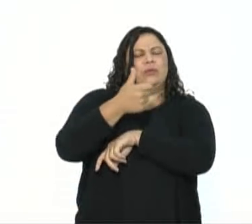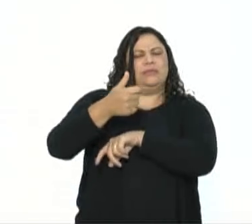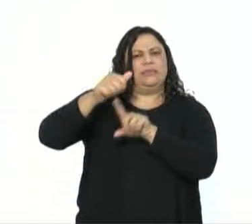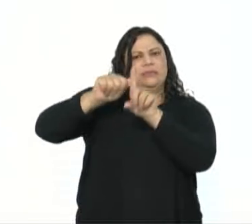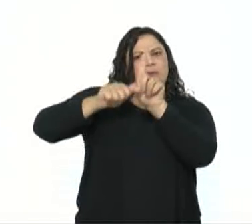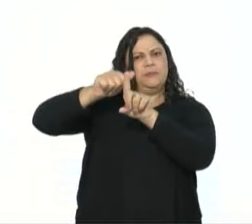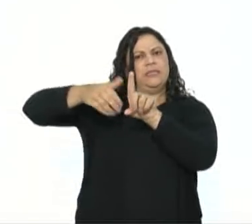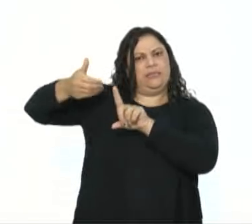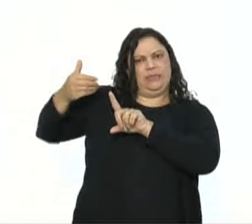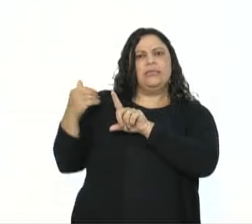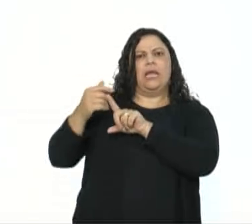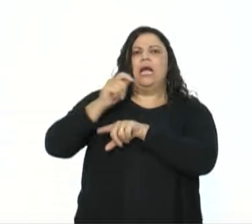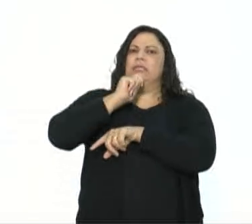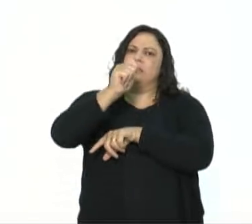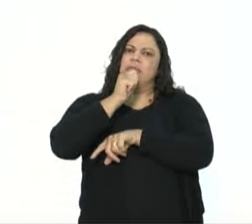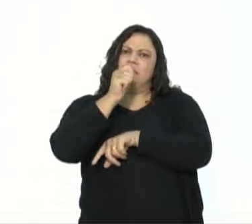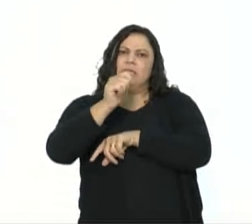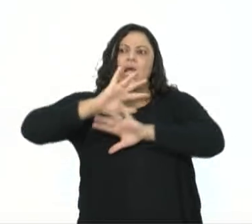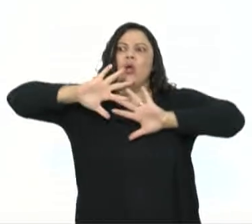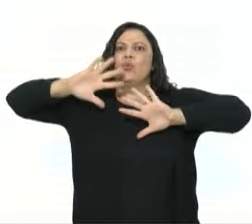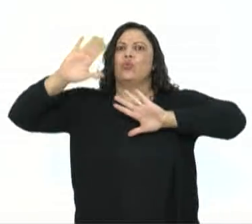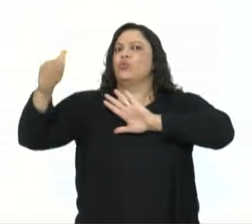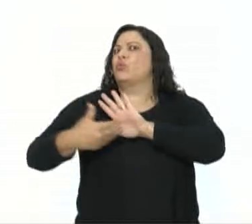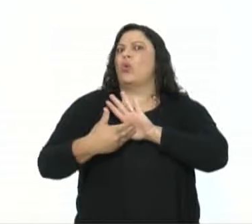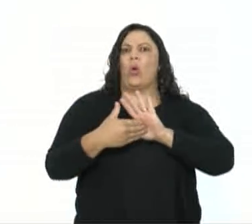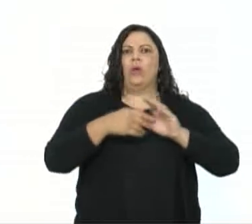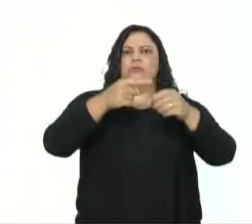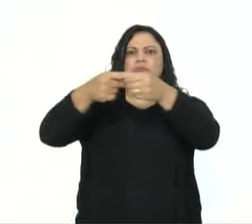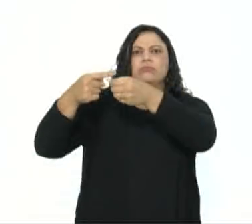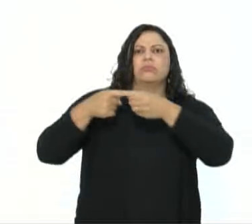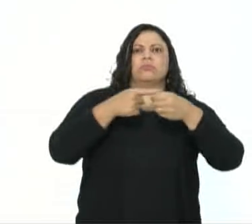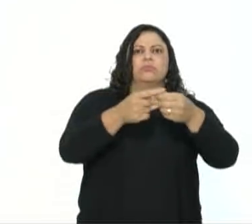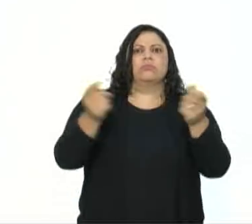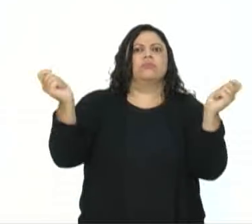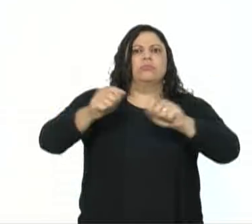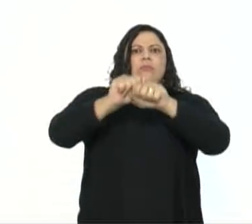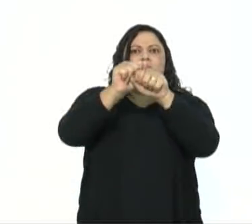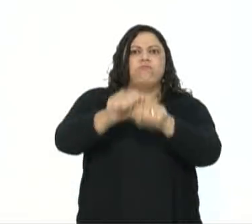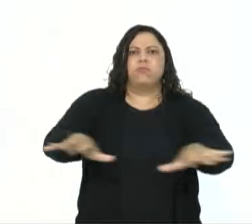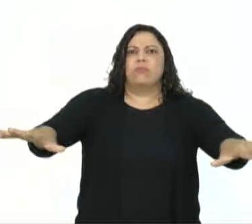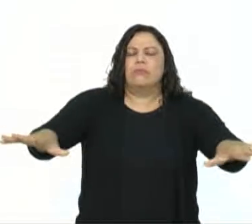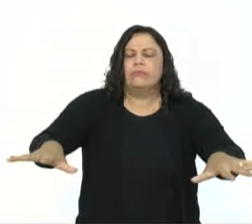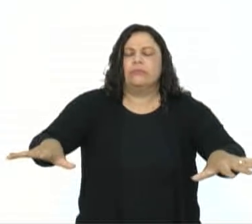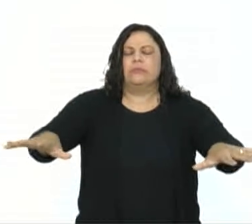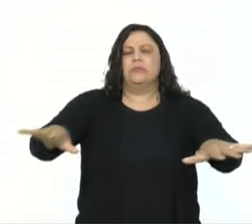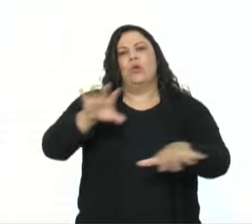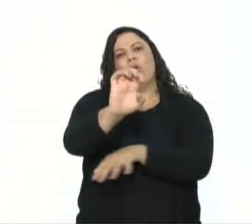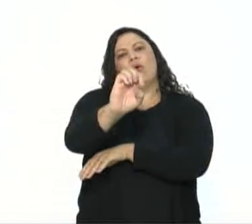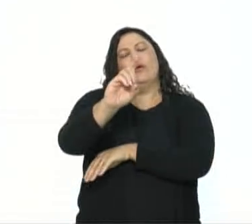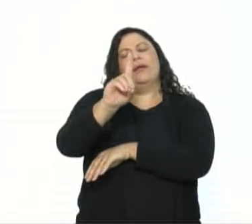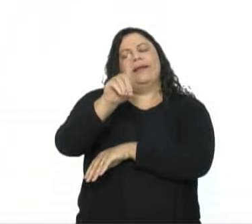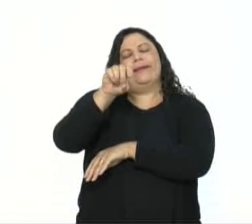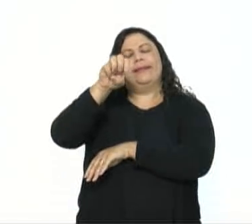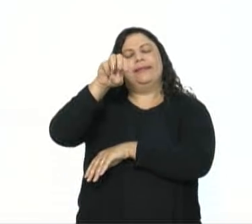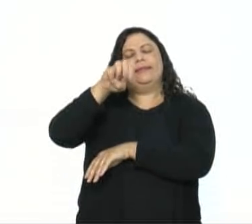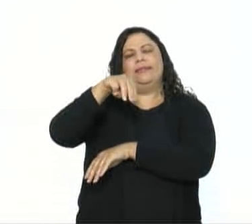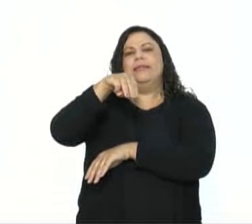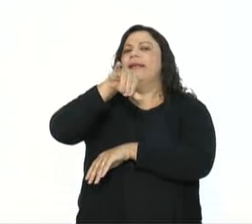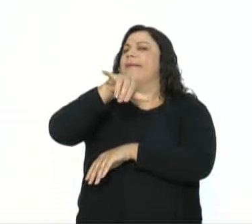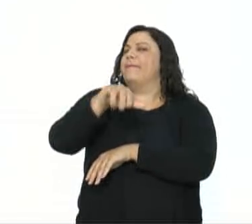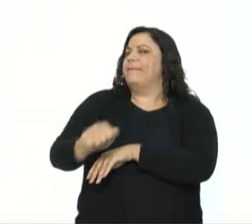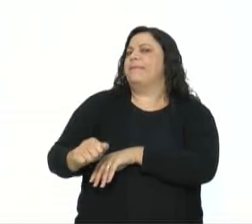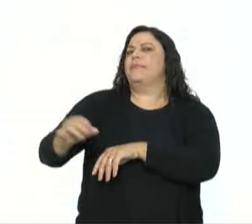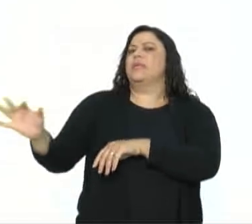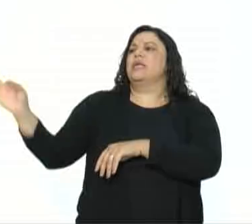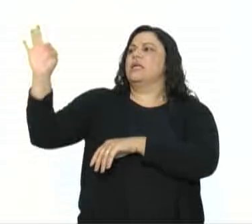26,9% de todos os municípios registraram epidemias ou endemias de dengue, 23,1%